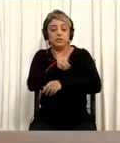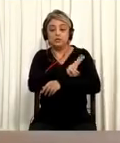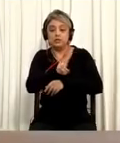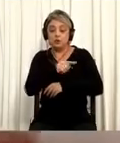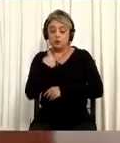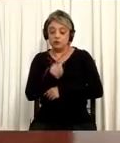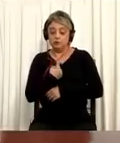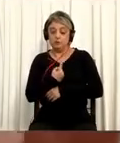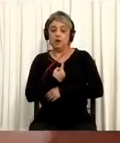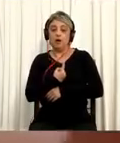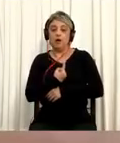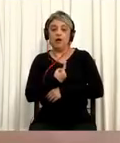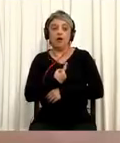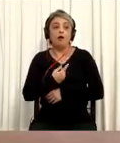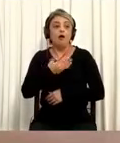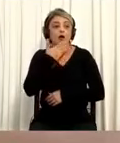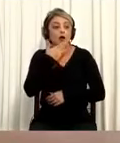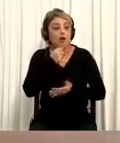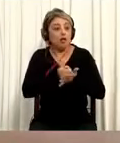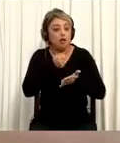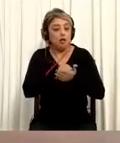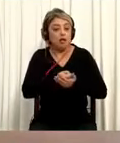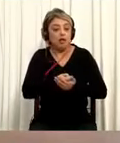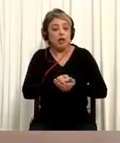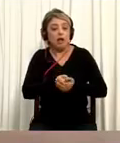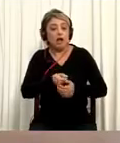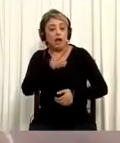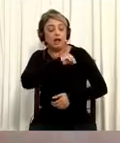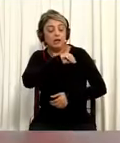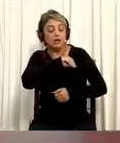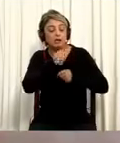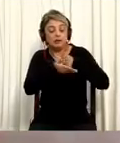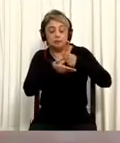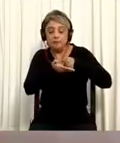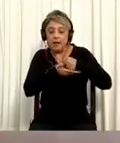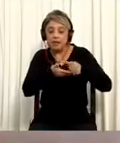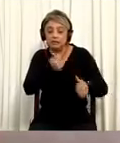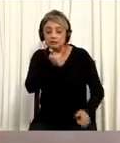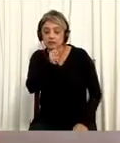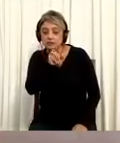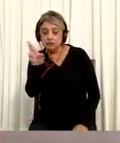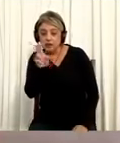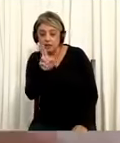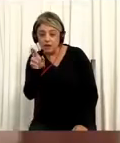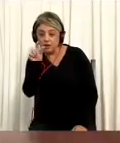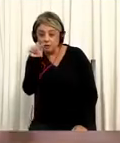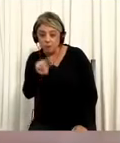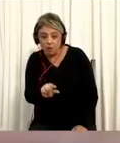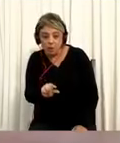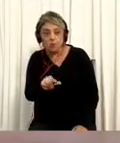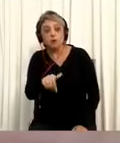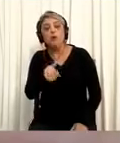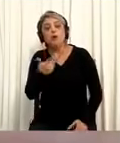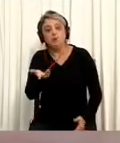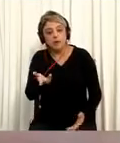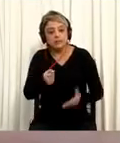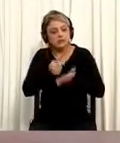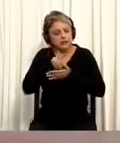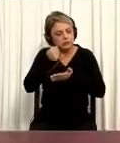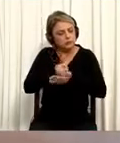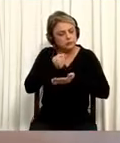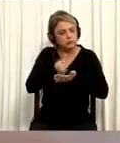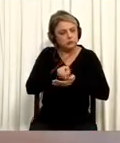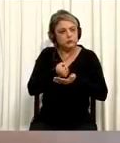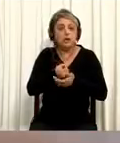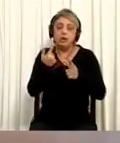individual, reivindicar o direito à renda básica assistencial, renda mínima, né, de R$600, que é pouca, mas já é fruto da luta, porque,